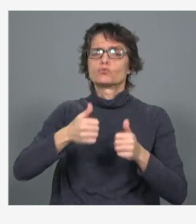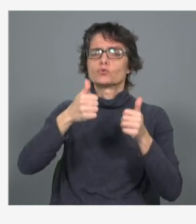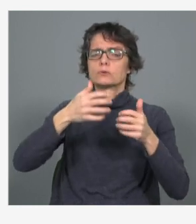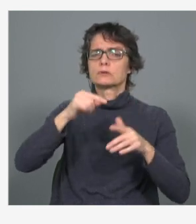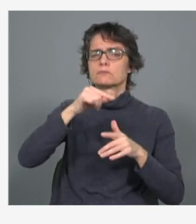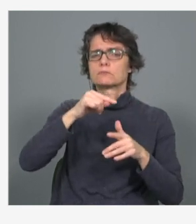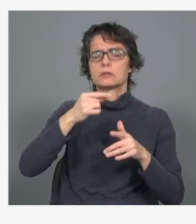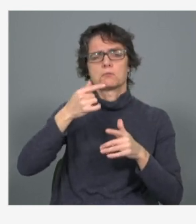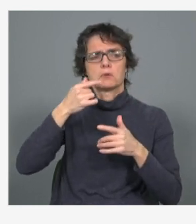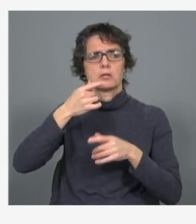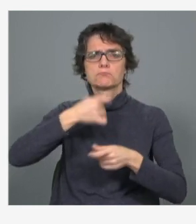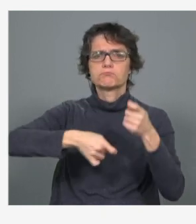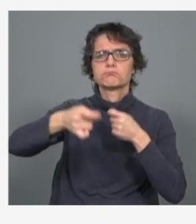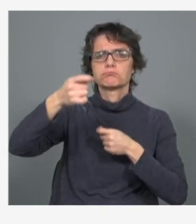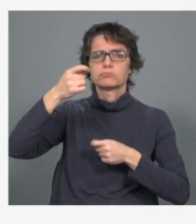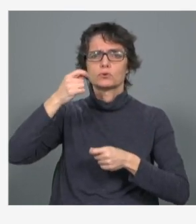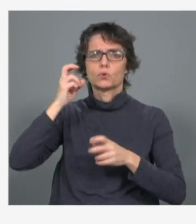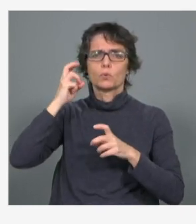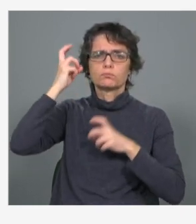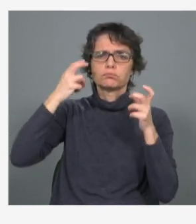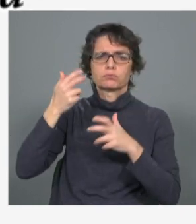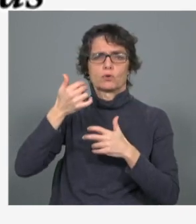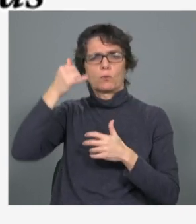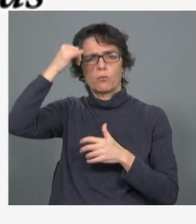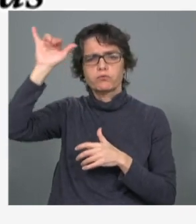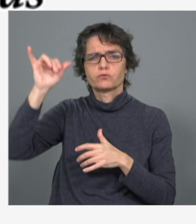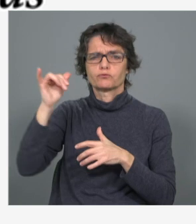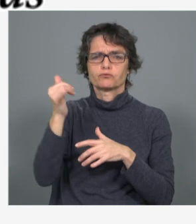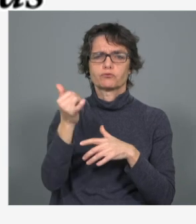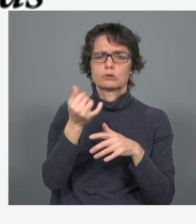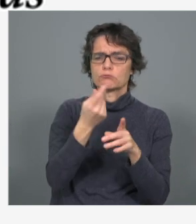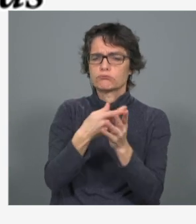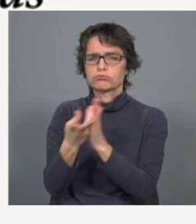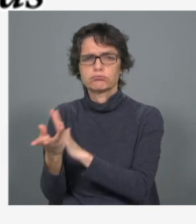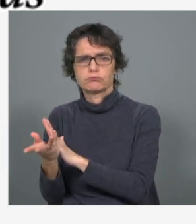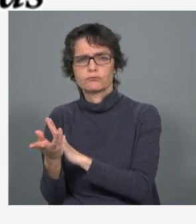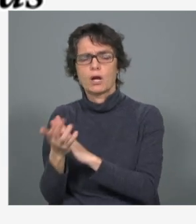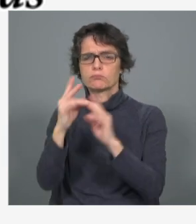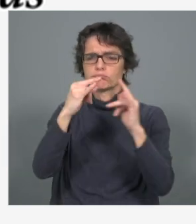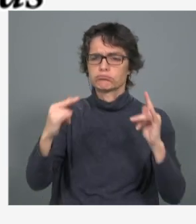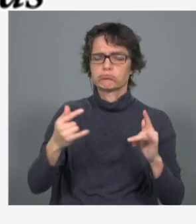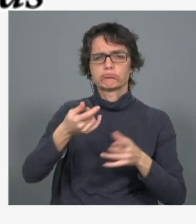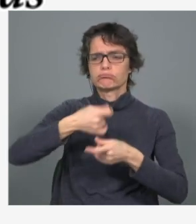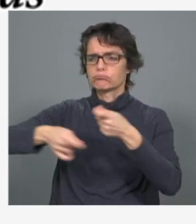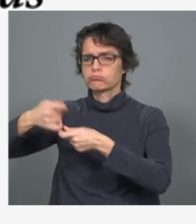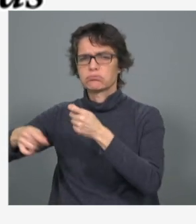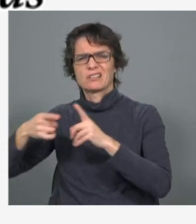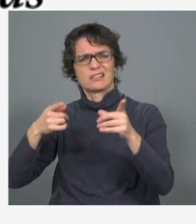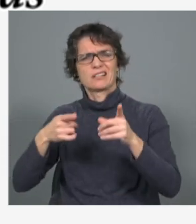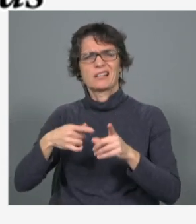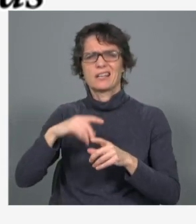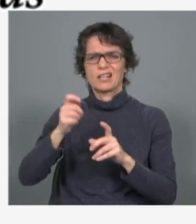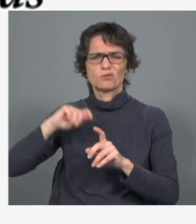de ovelhas e de pombas e os cambistas sentados às bancas. Fez então um chicote de cordas